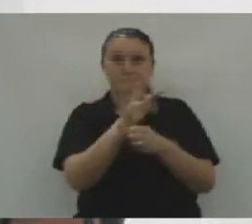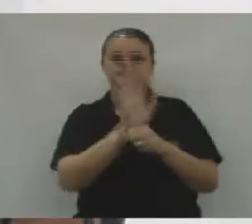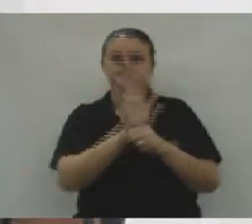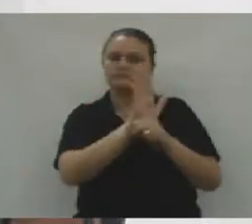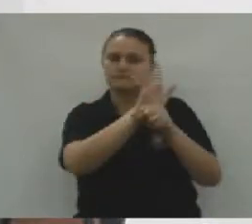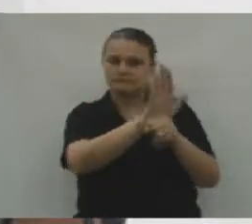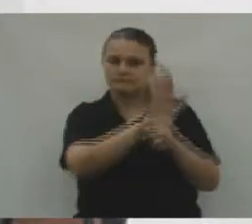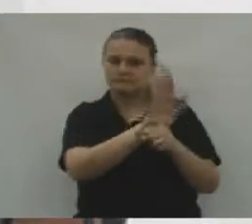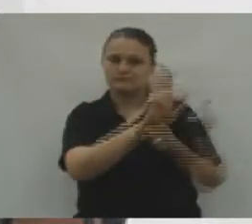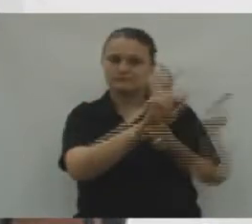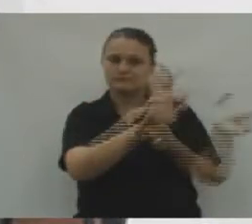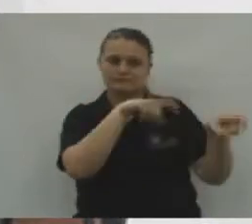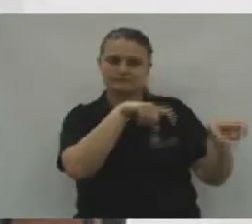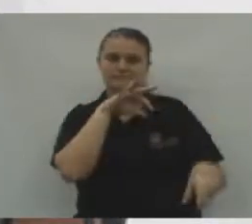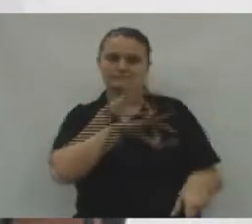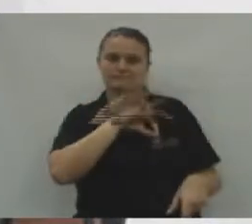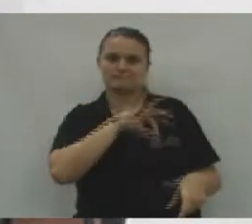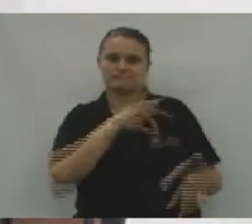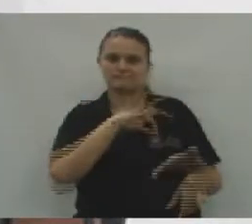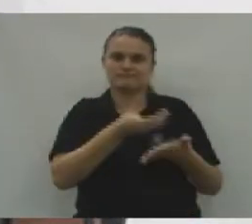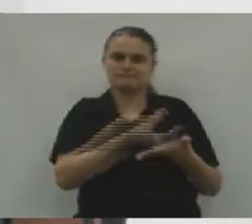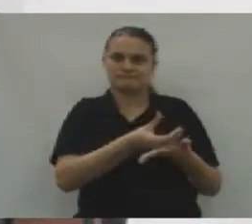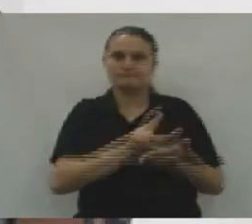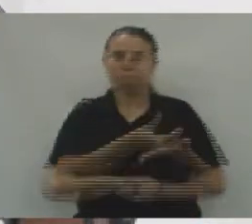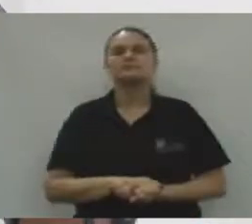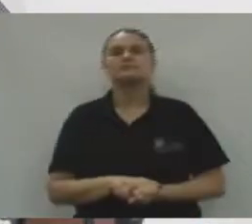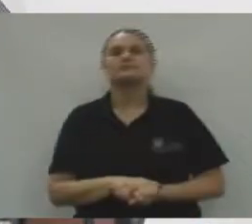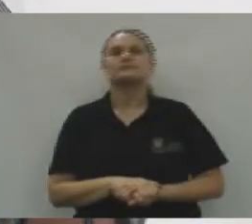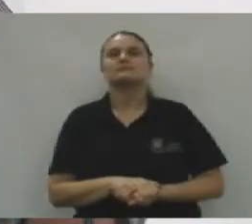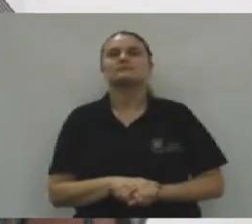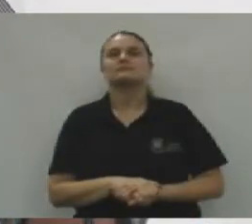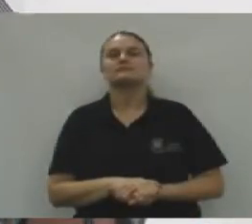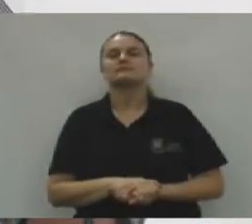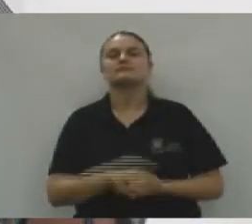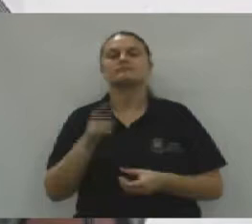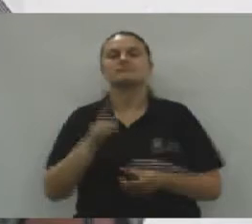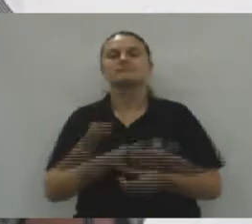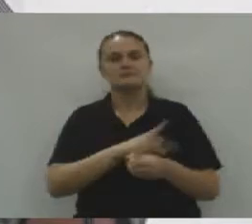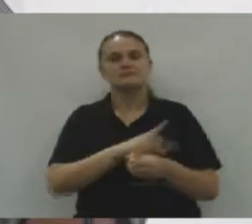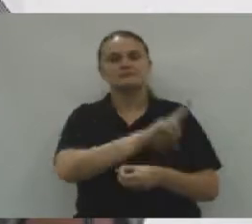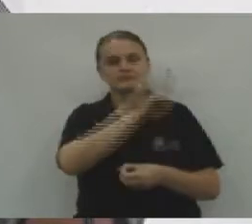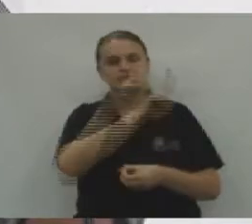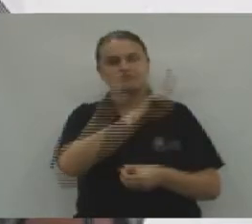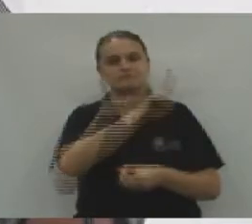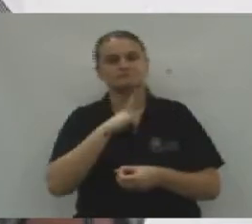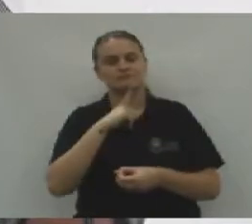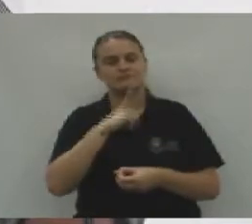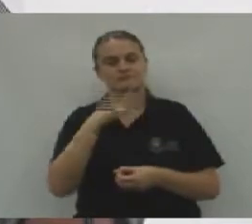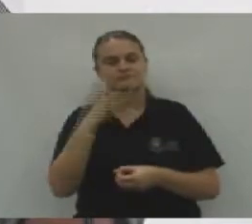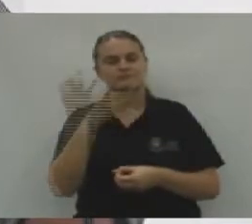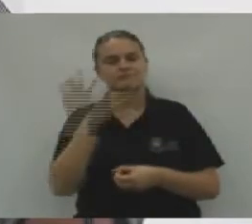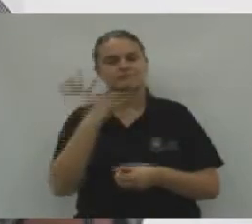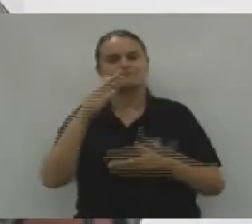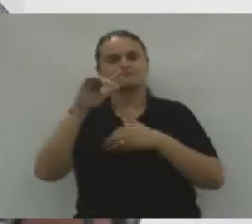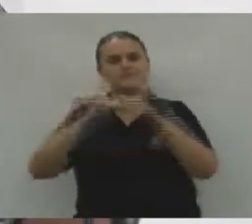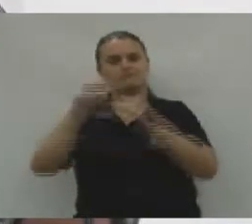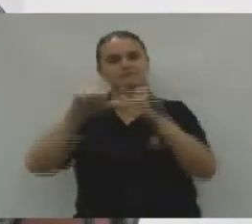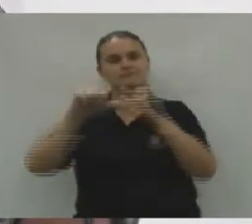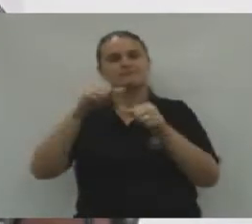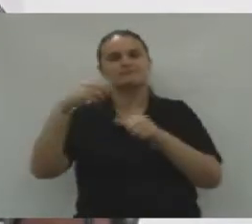dos agricultores. Então, União da Vitória com certeza vai se transformar na segunda, no